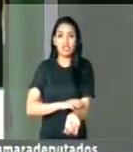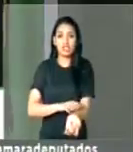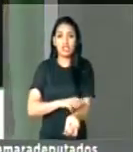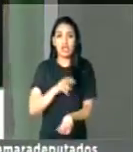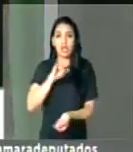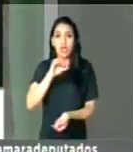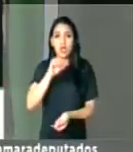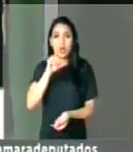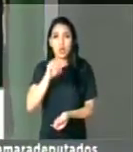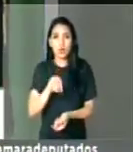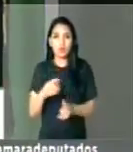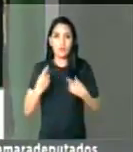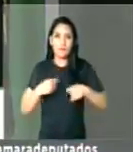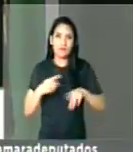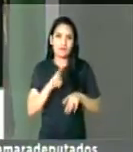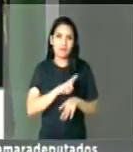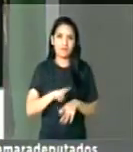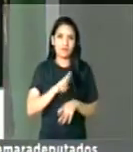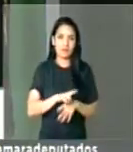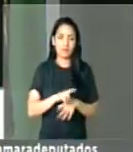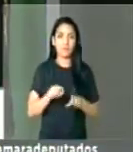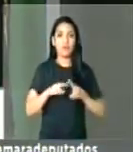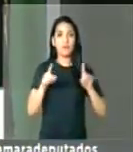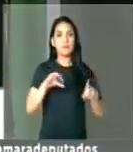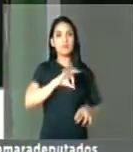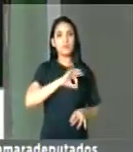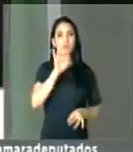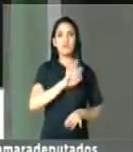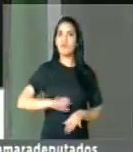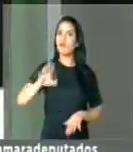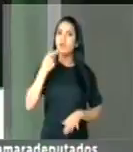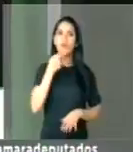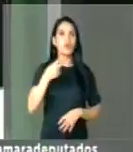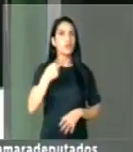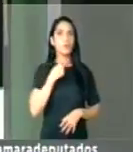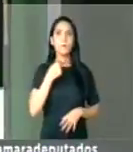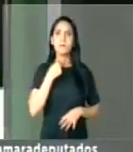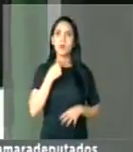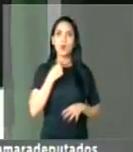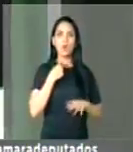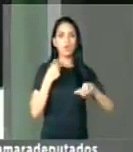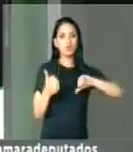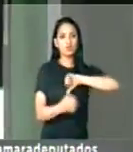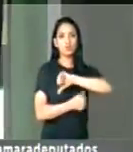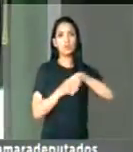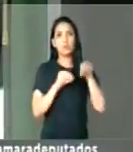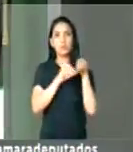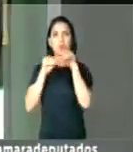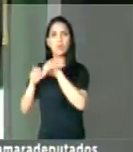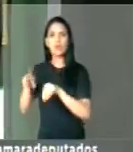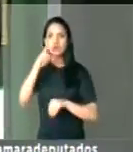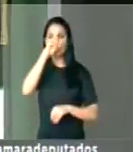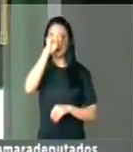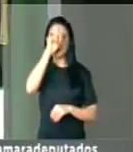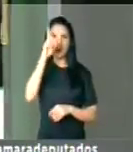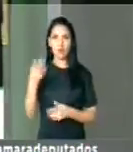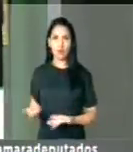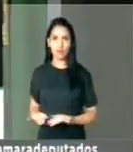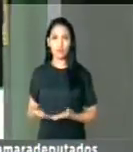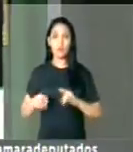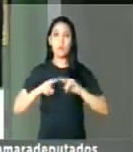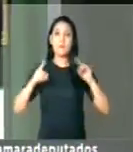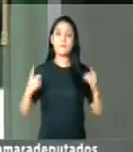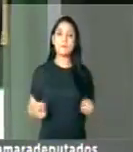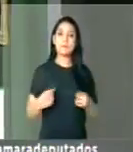nos impedido de fazer a transferência dele para um hospital particular, então o Hospital Municipal teve que colocar ele num sistema de